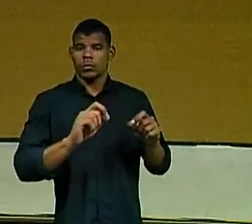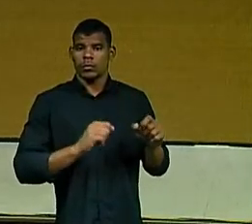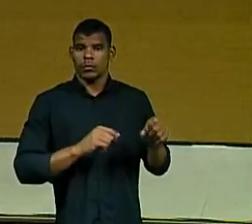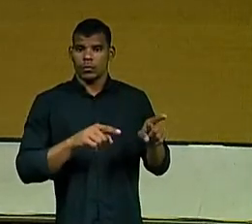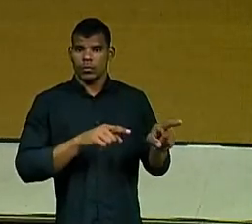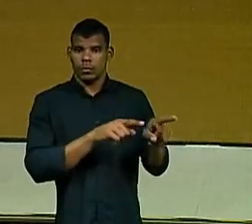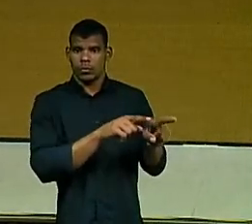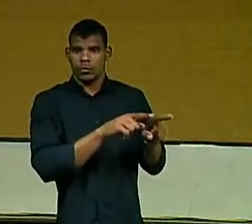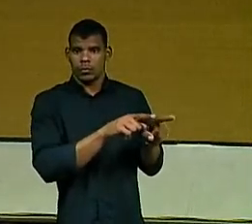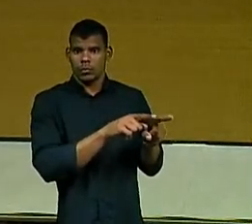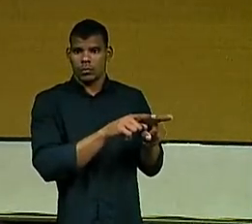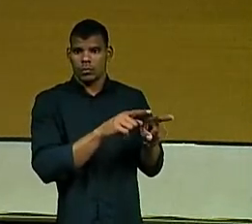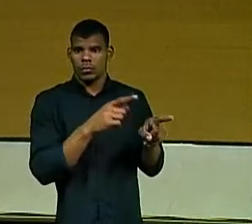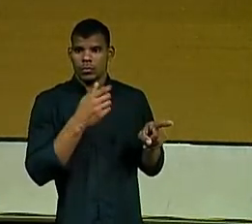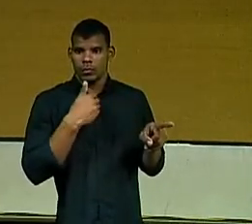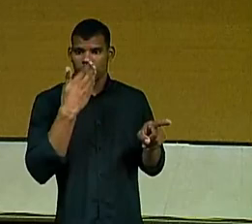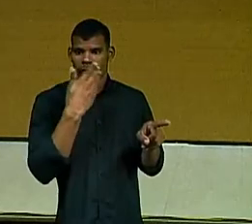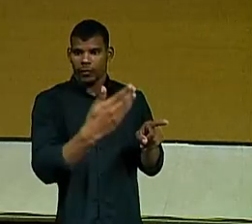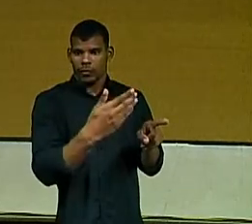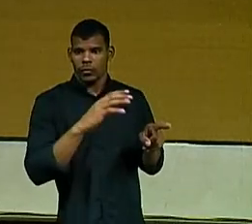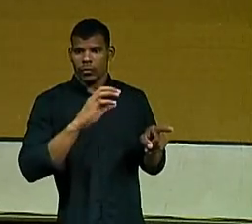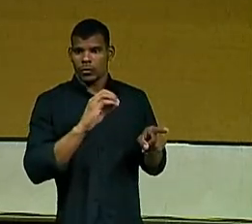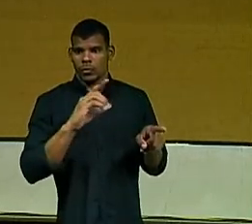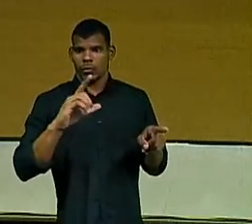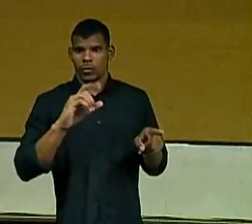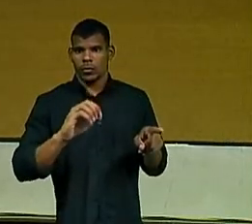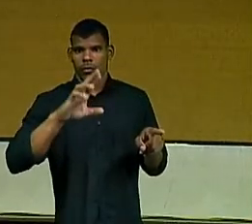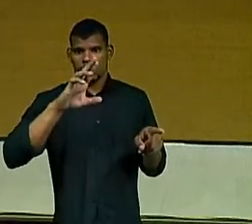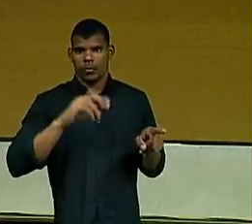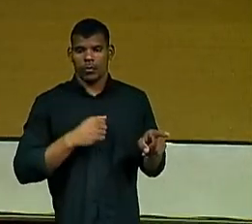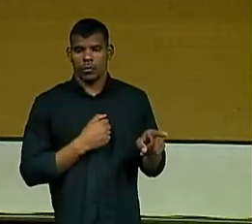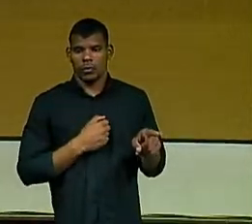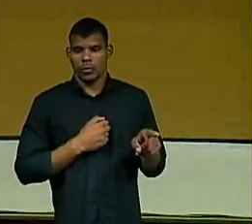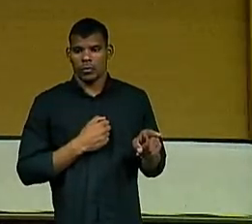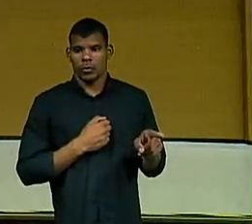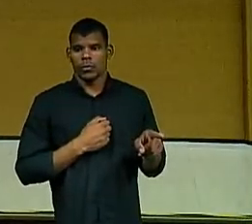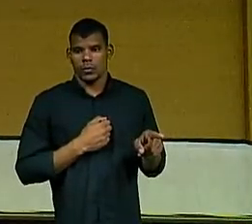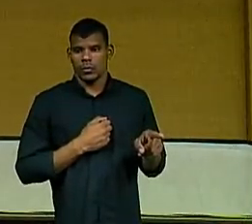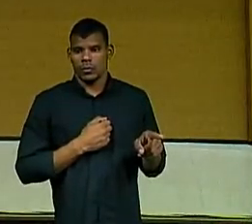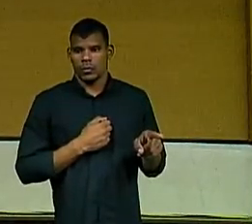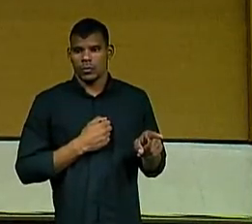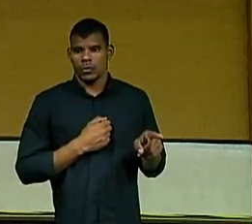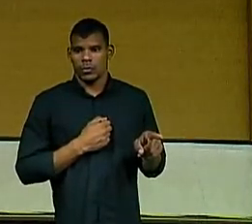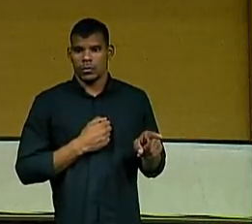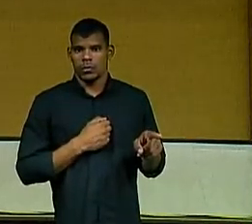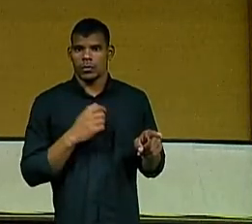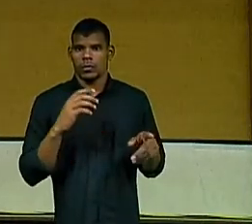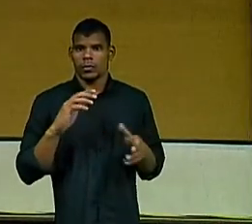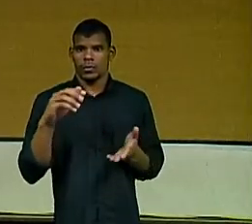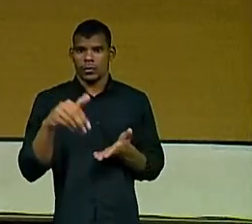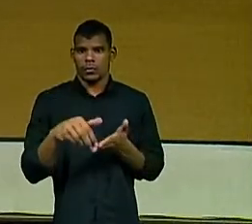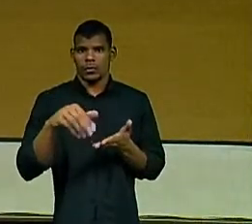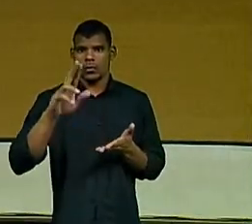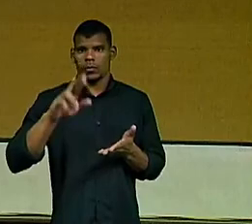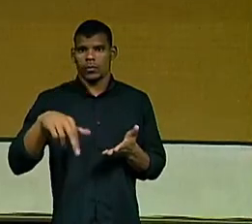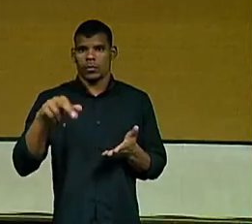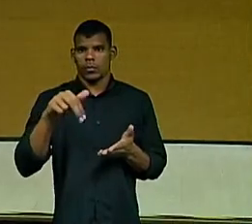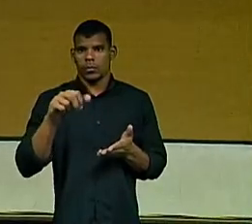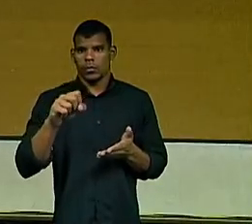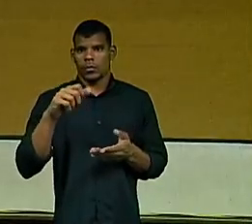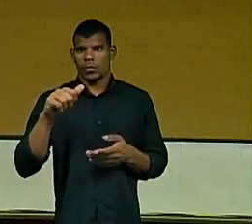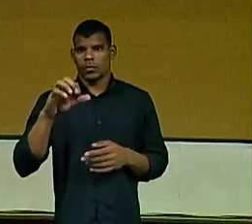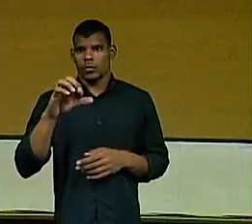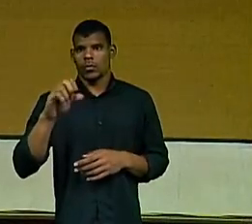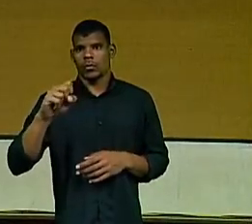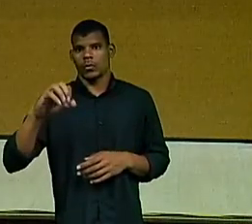um pouquinho na frente do Collor de Melo e aí na o resultado das urnas né em 1989